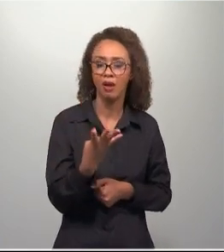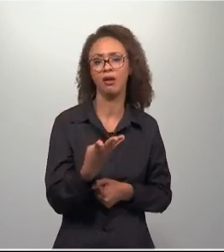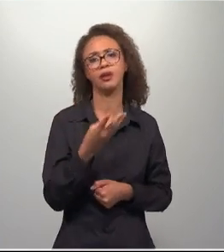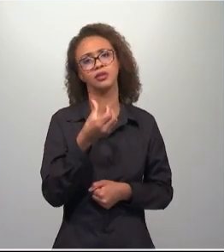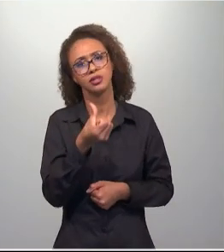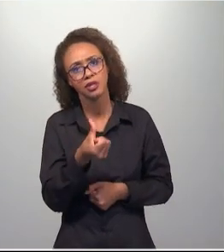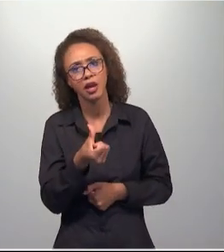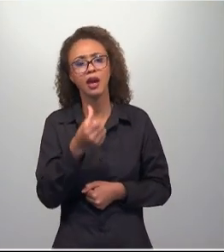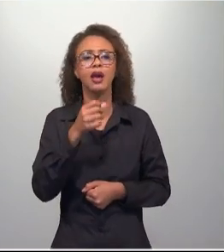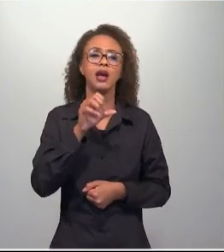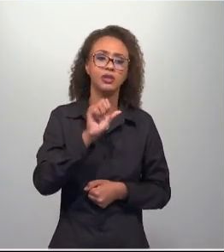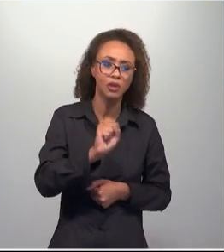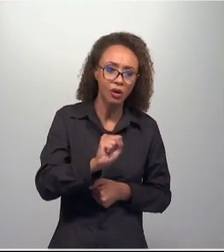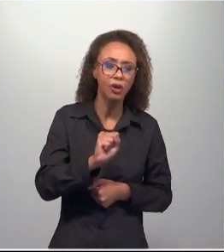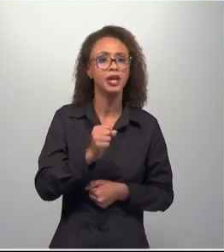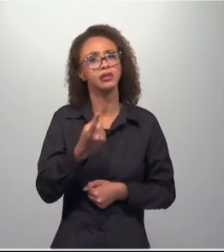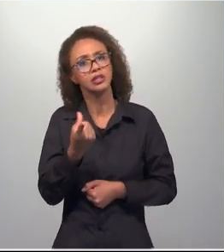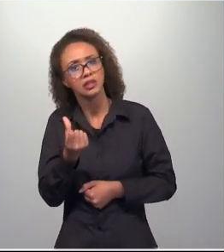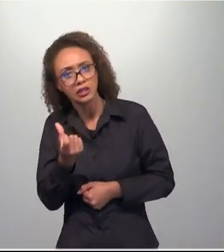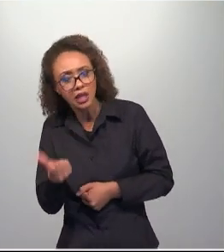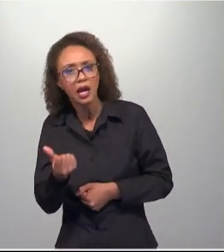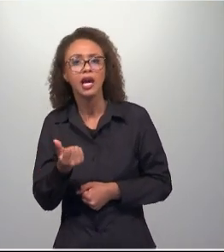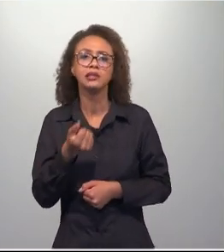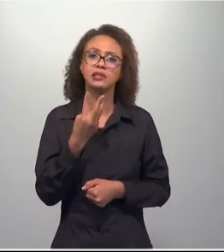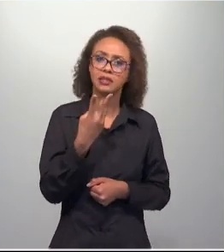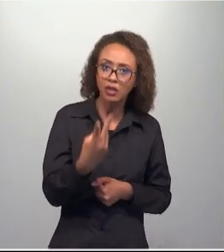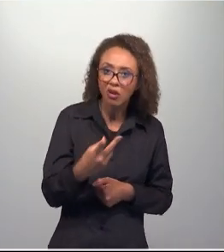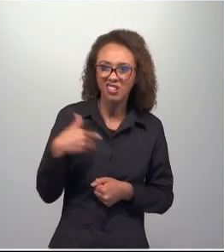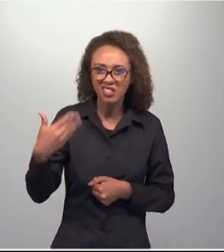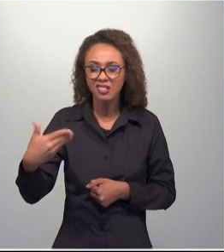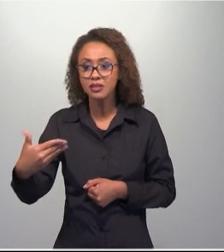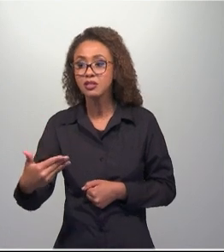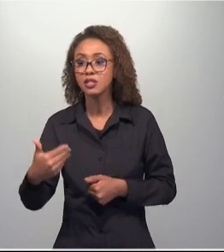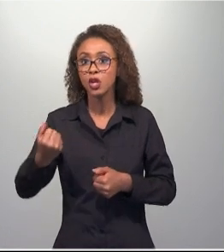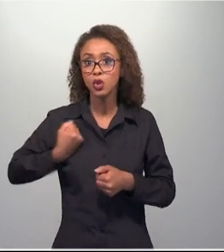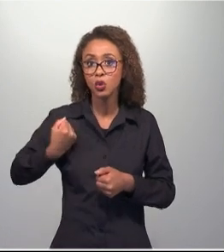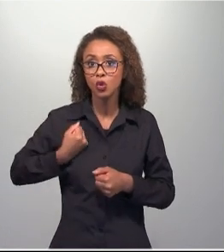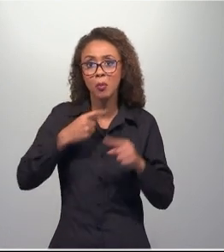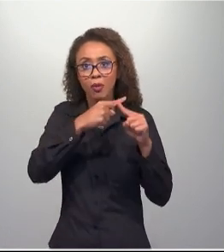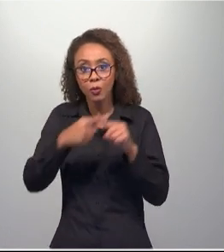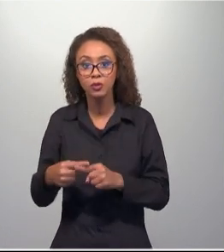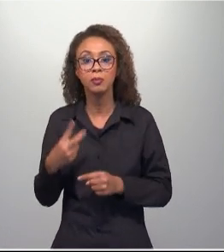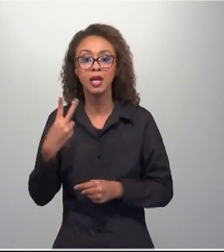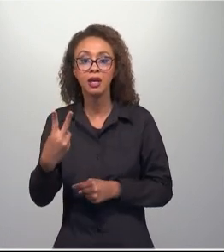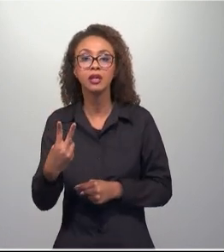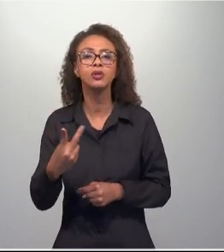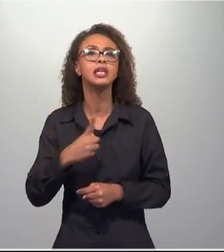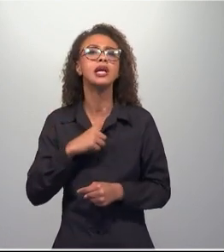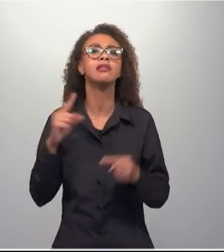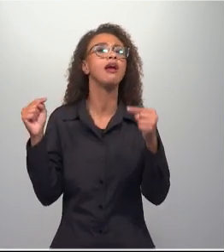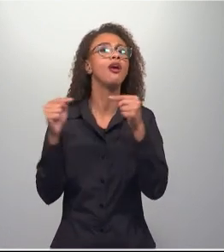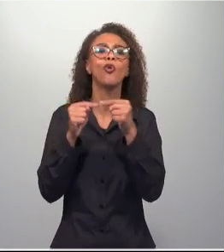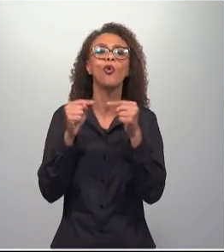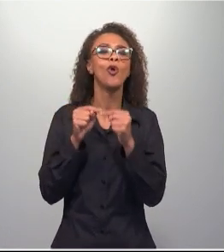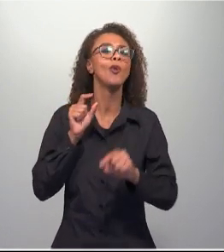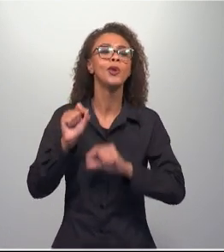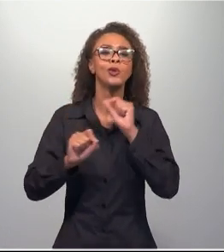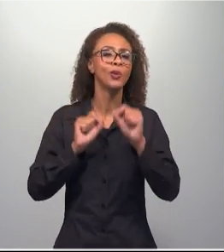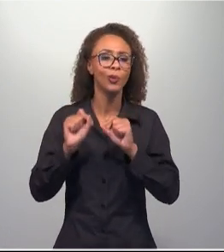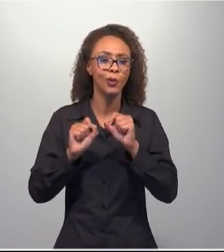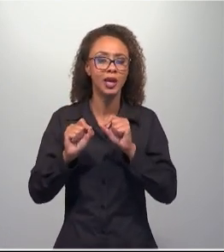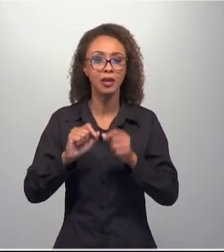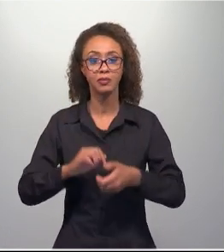eu posso agrupá los nesse caso o que os oito elementos têm em comum esse cara aqui